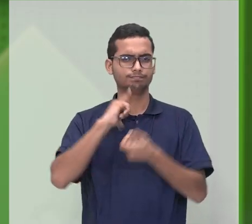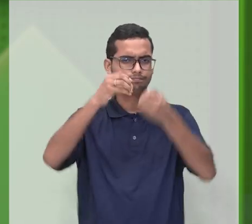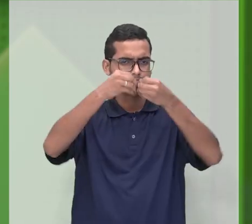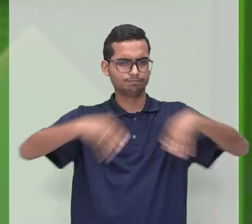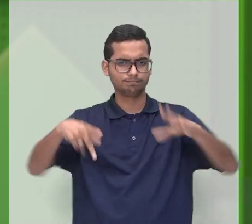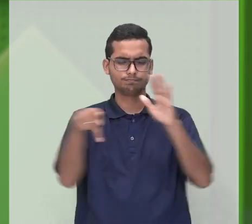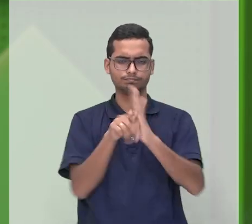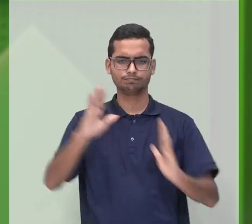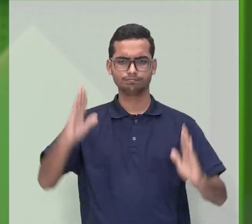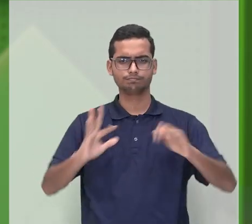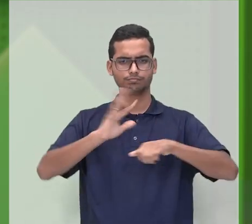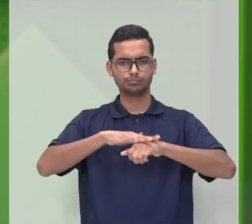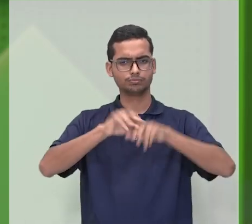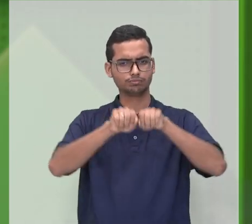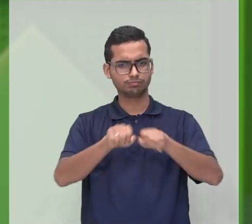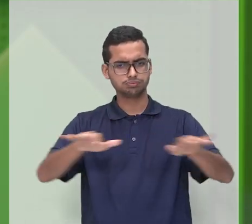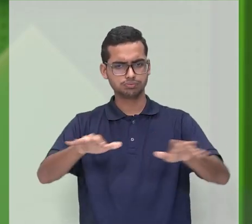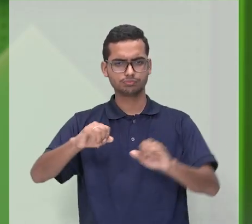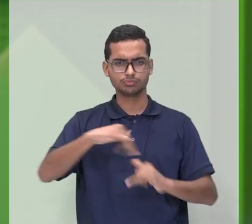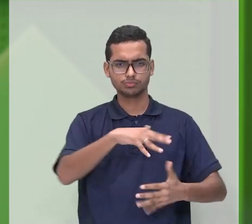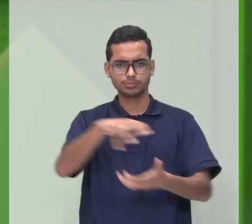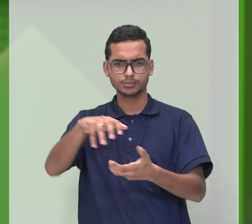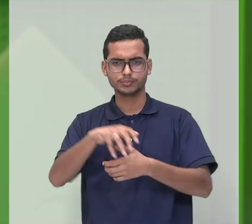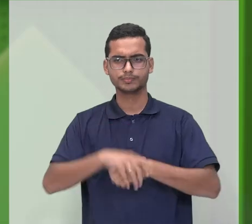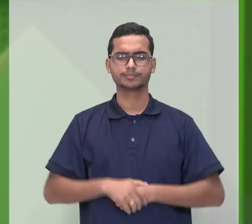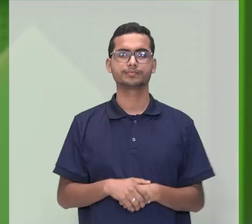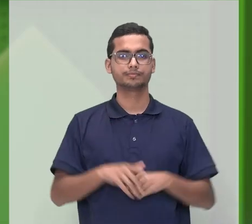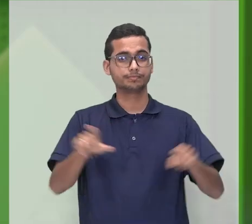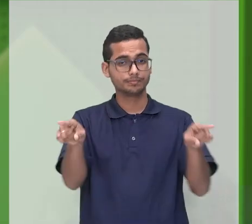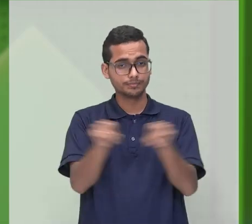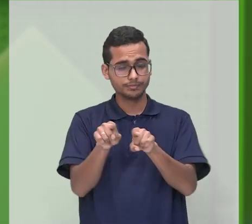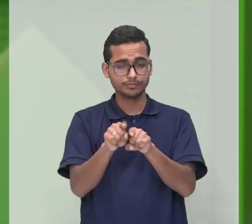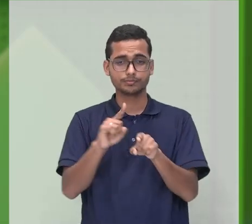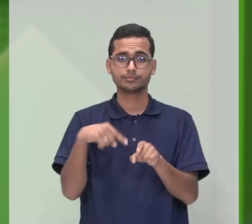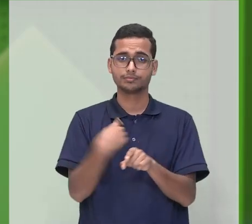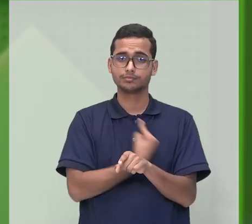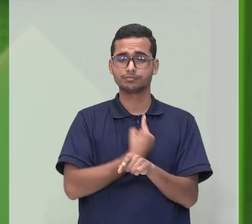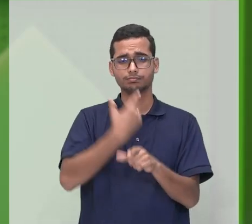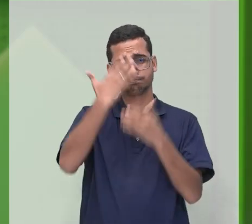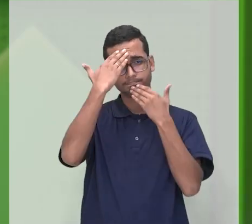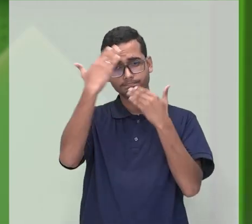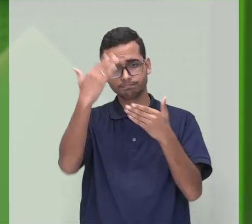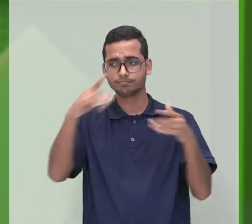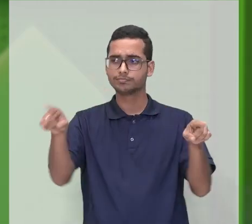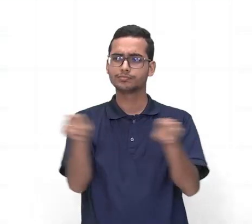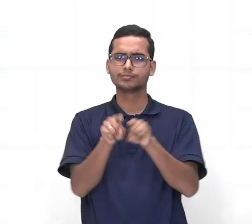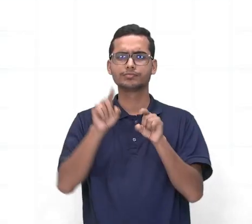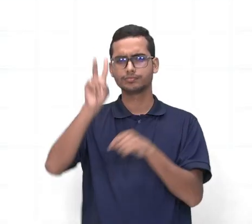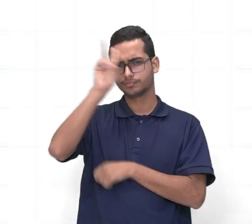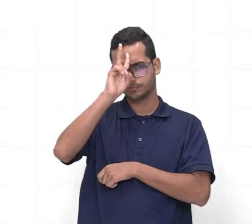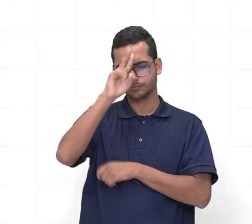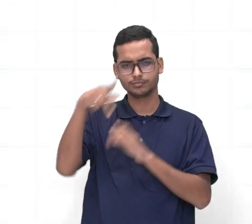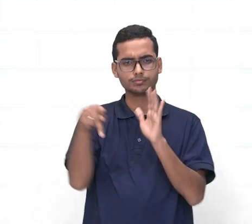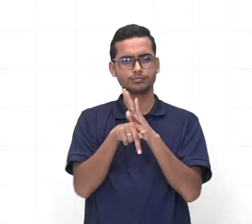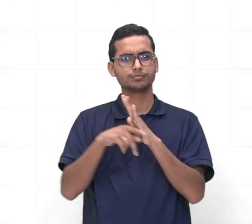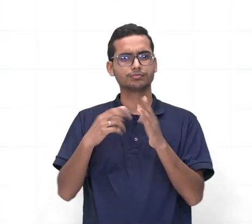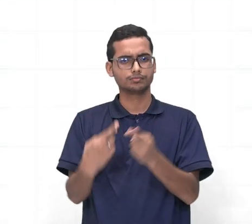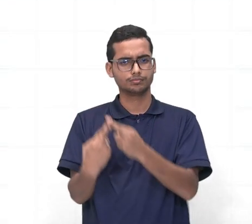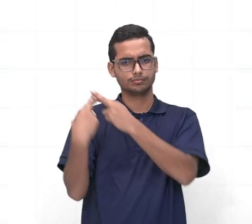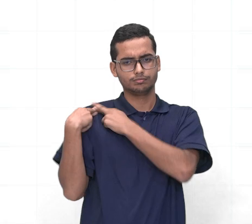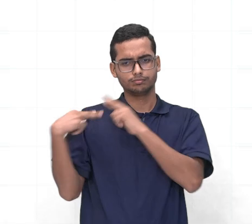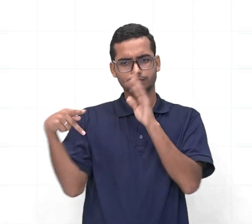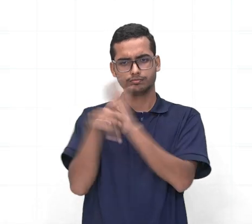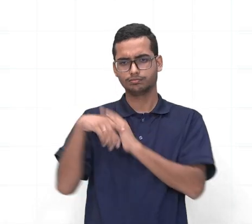durante a pandemia. E, com isso, nós temos que agradecer e ressaltar o quê? O papel da ciência, né, e